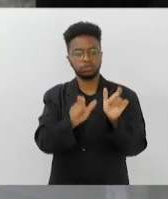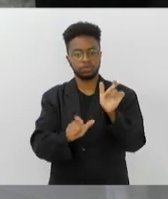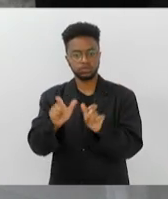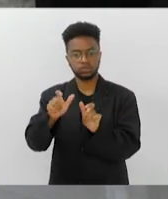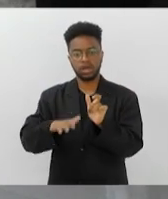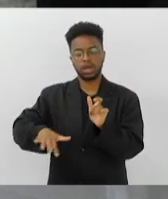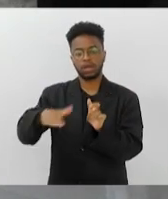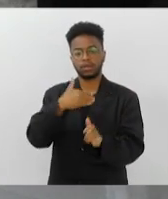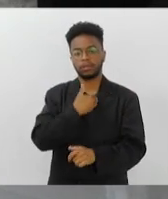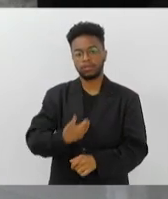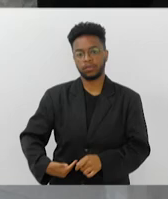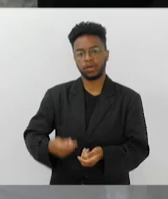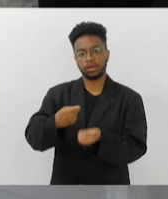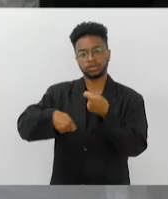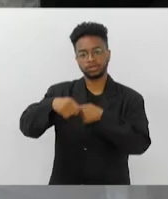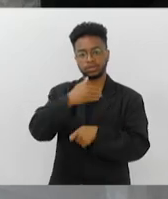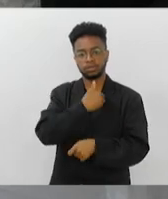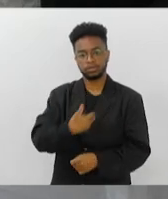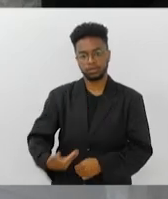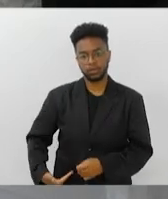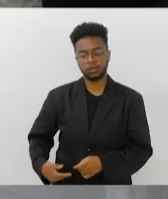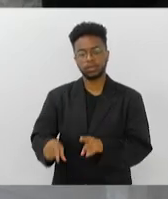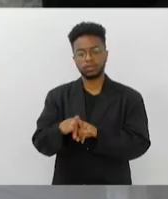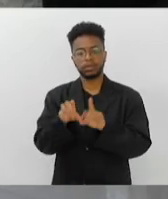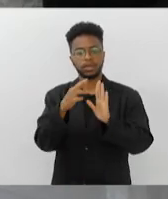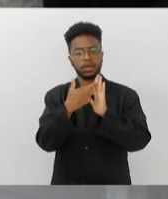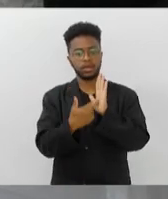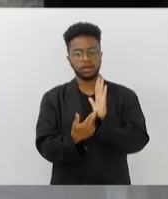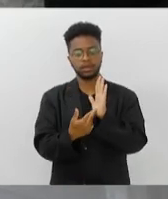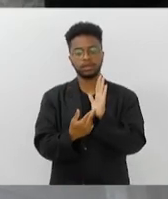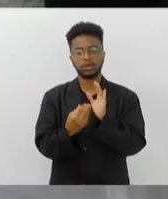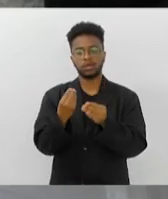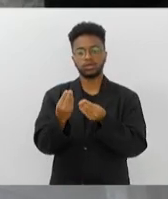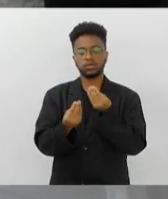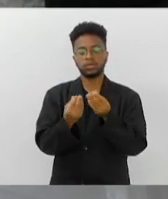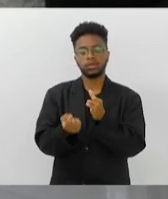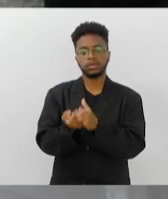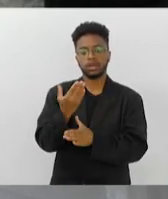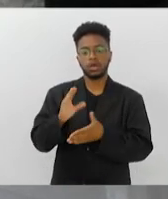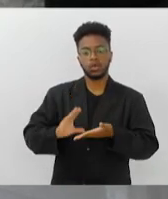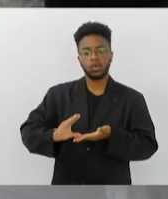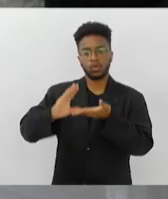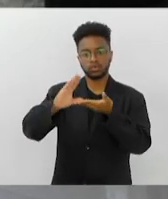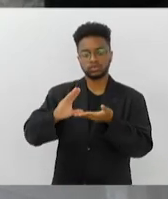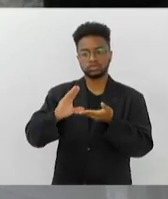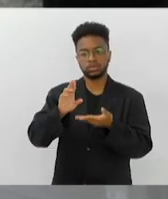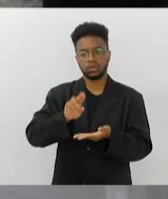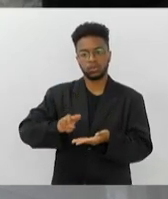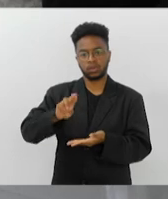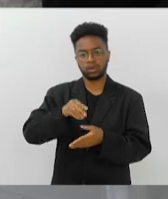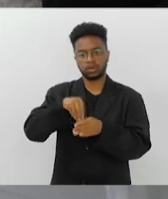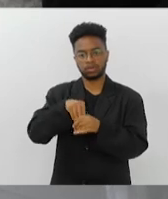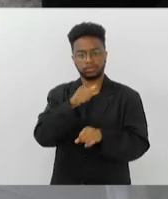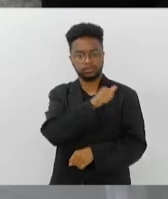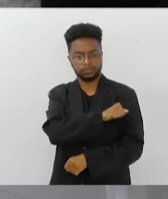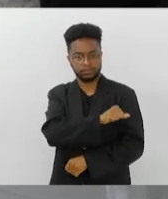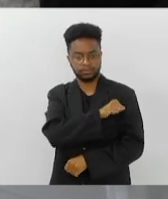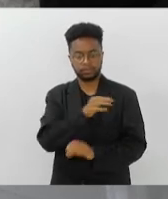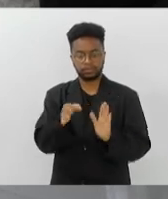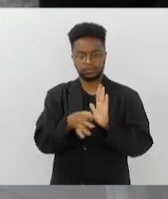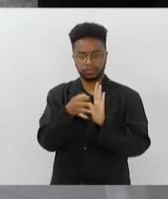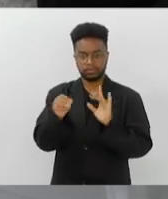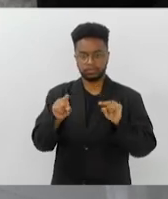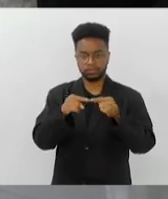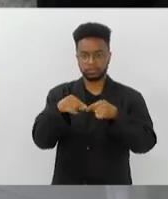serviços públicos da administração pública e regulamenta a criação de conselhos de usuários no âmbito do Estado do Rio de Janeiro. Parecer